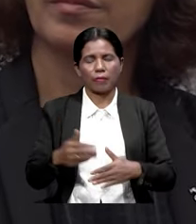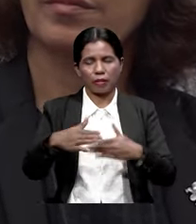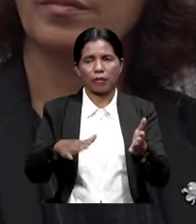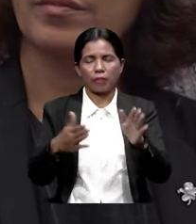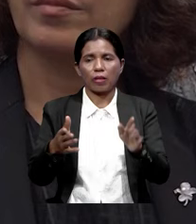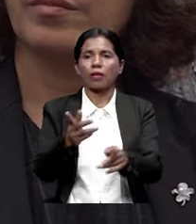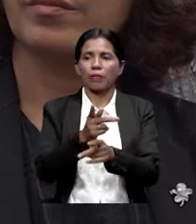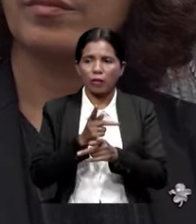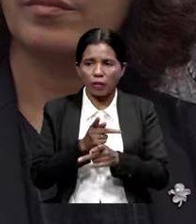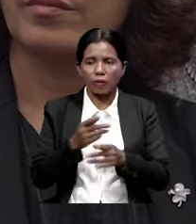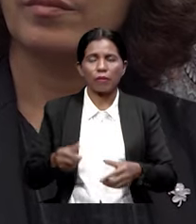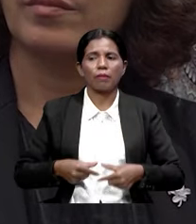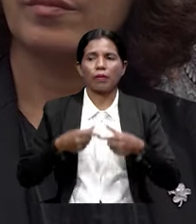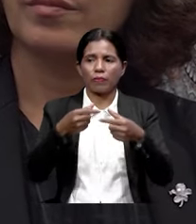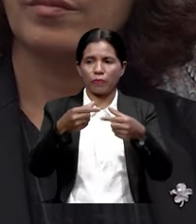cuidados e também